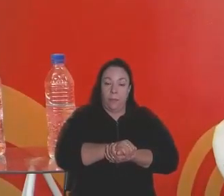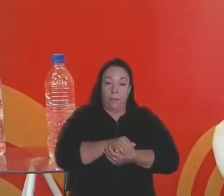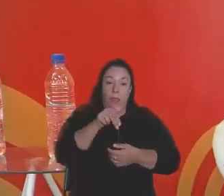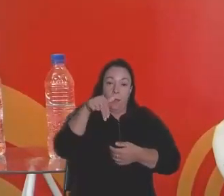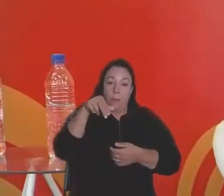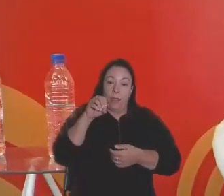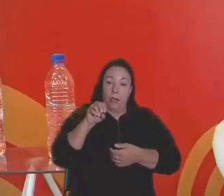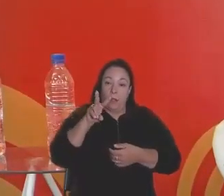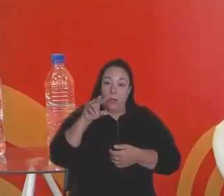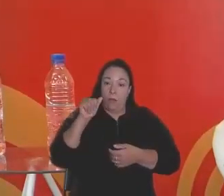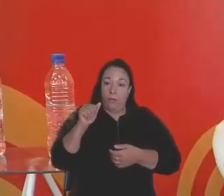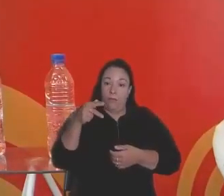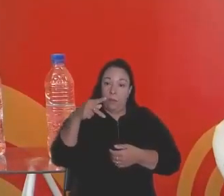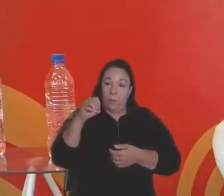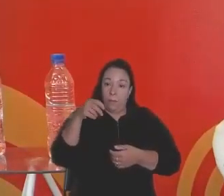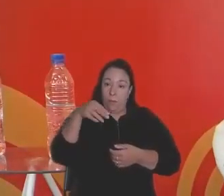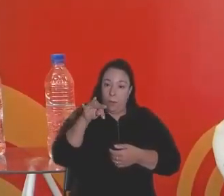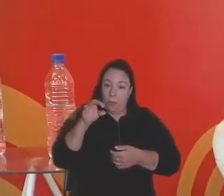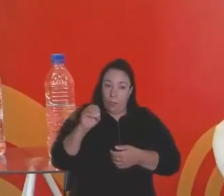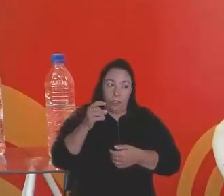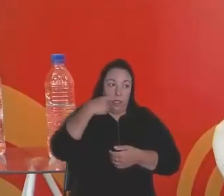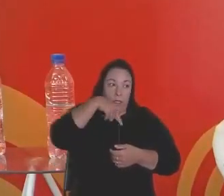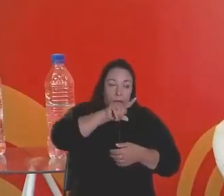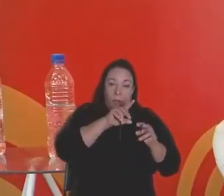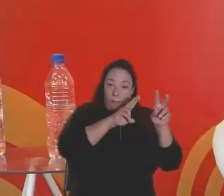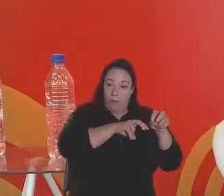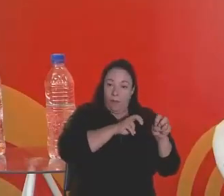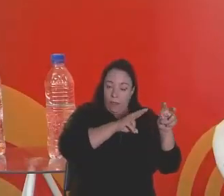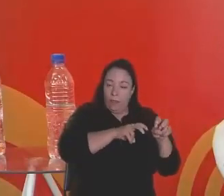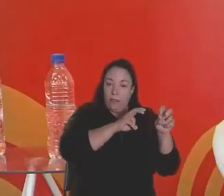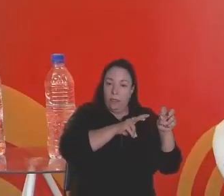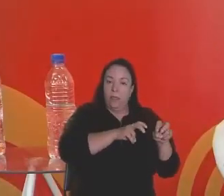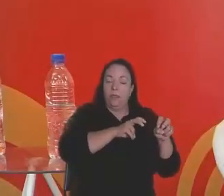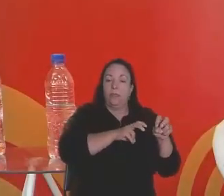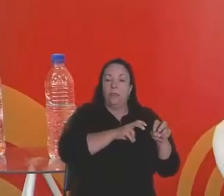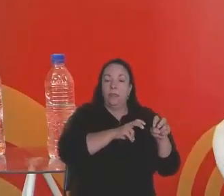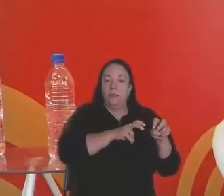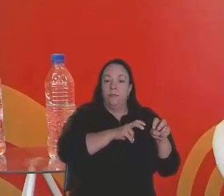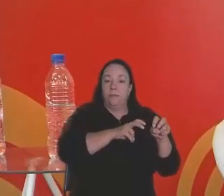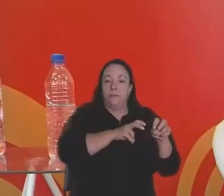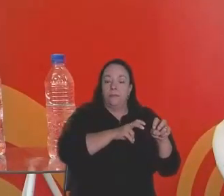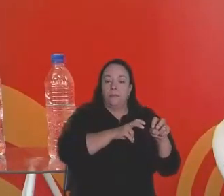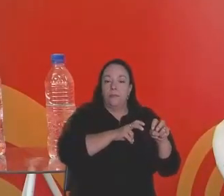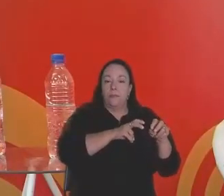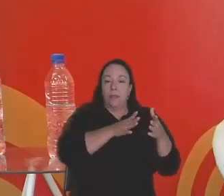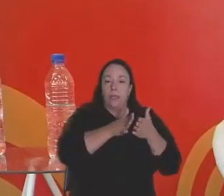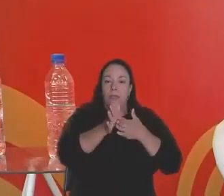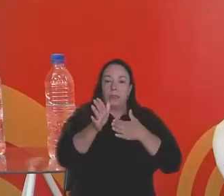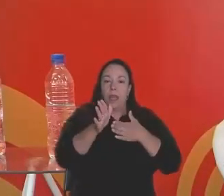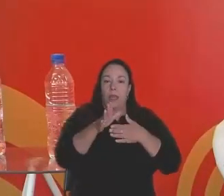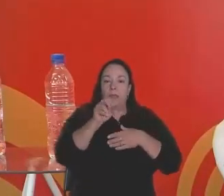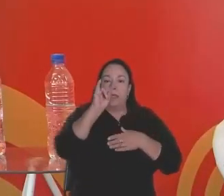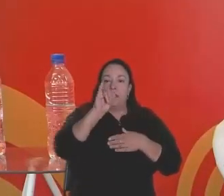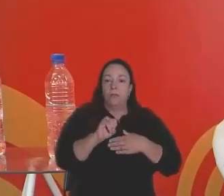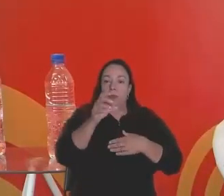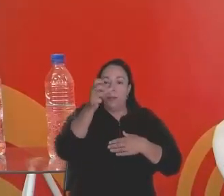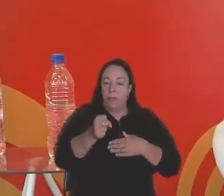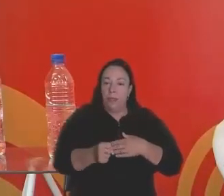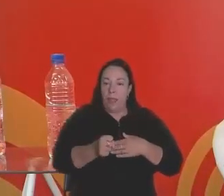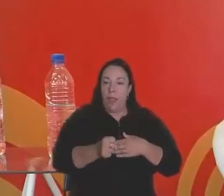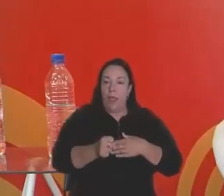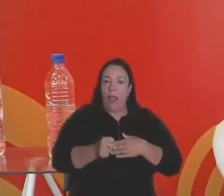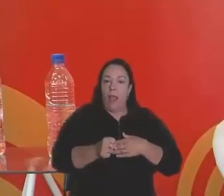Ponte aqui, que é onde fica o rancho, era um dos roteiros que eles saíam de Ibiá e até Santa